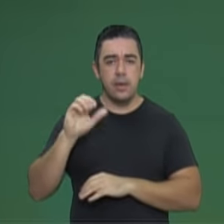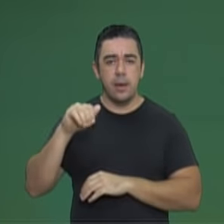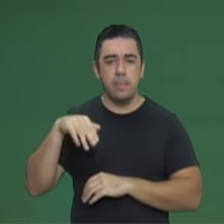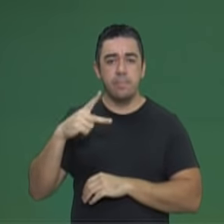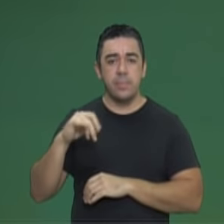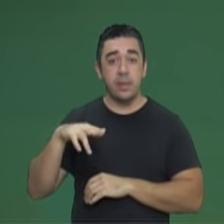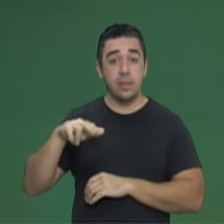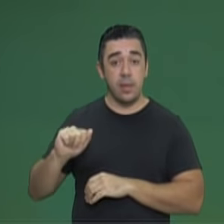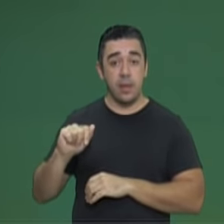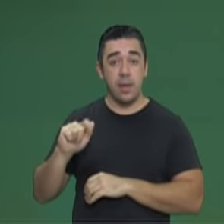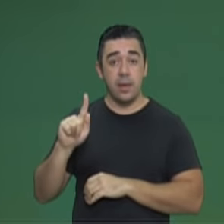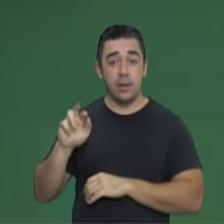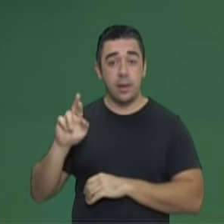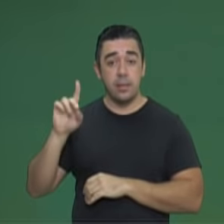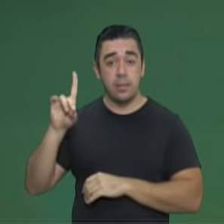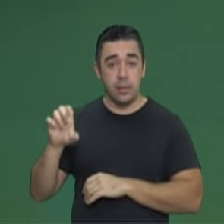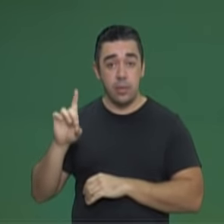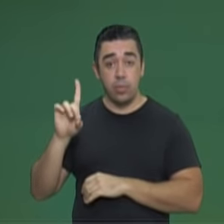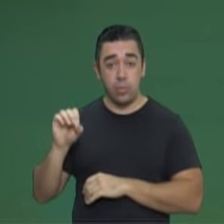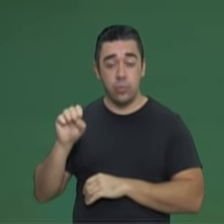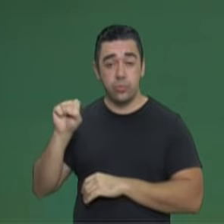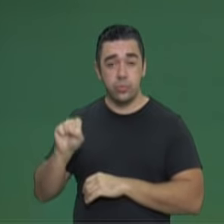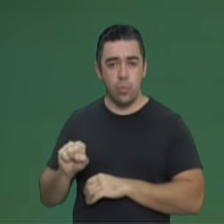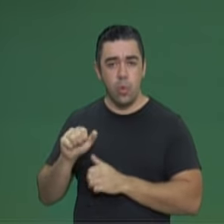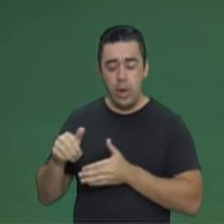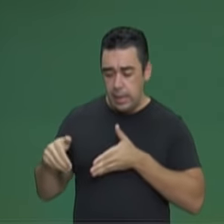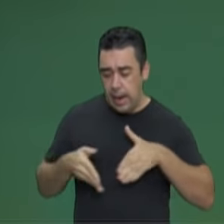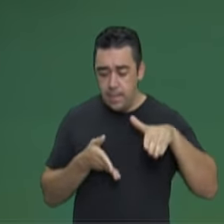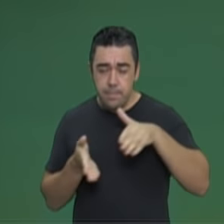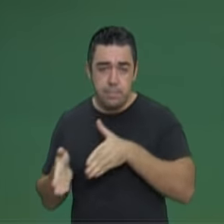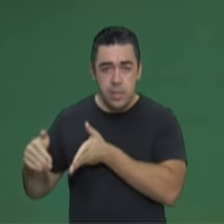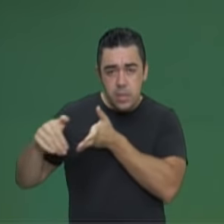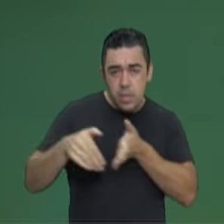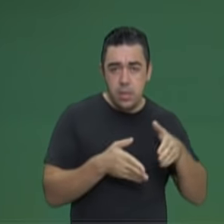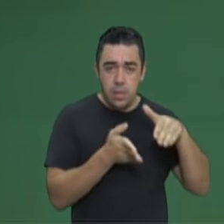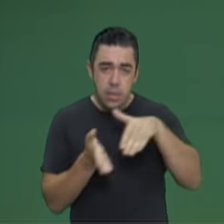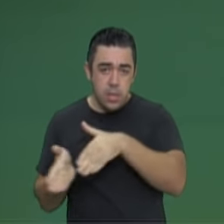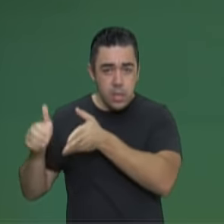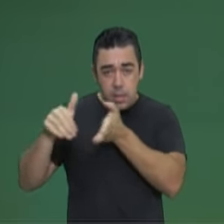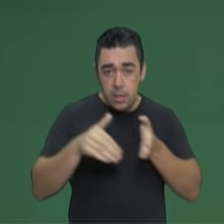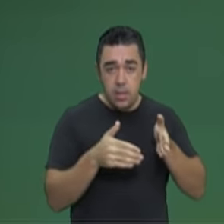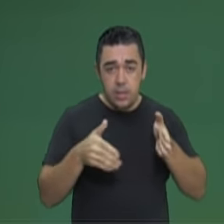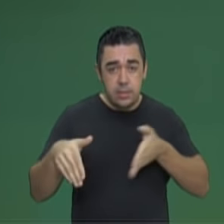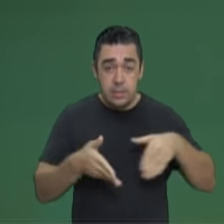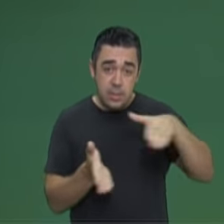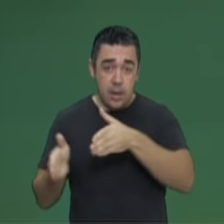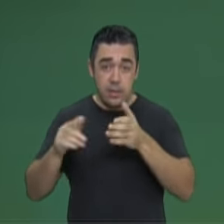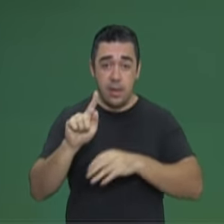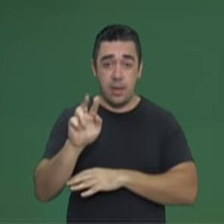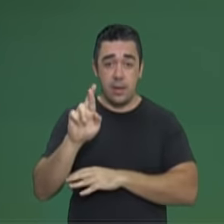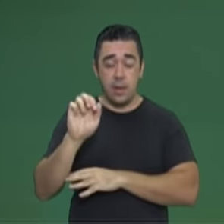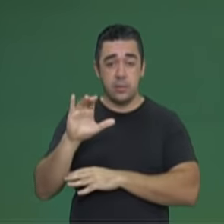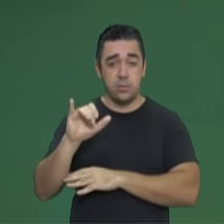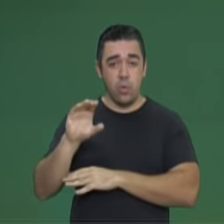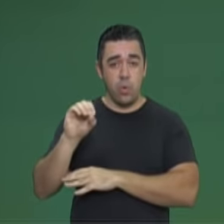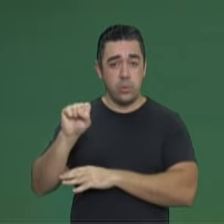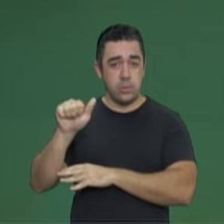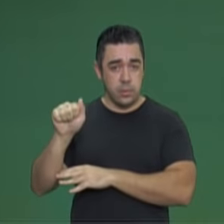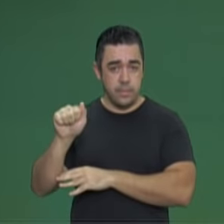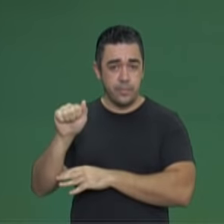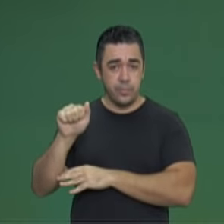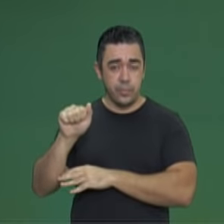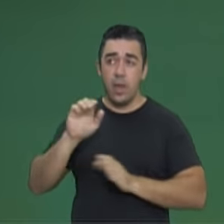em direção à Estrada da Graciosa. Então nós temos essa localização aproximada do Pico Paraná, que é o